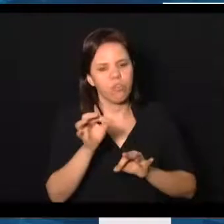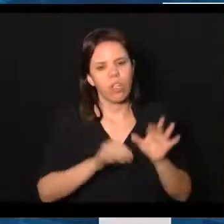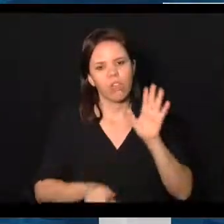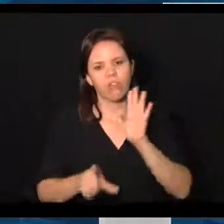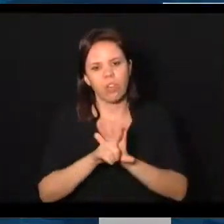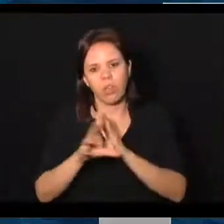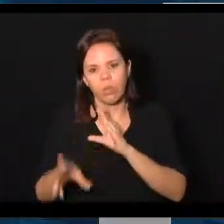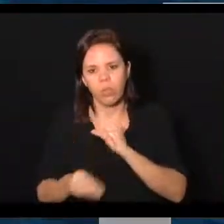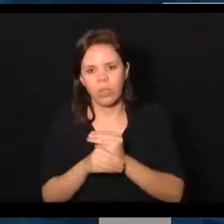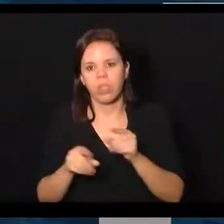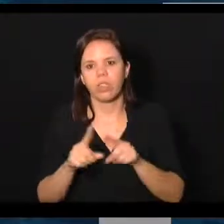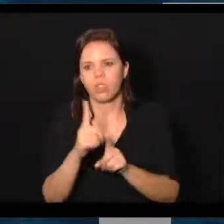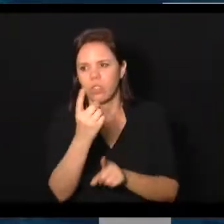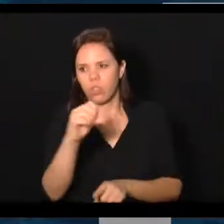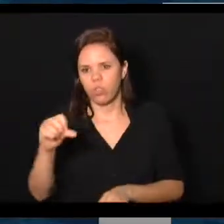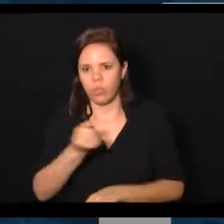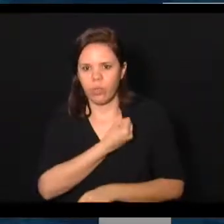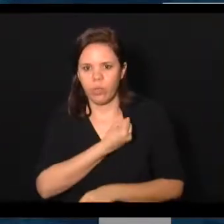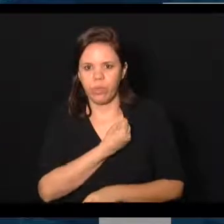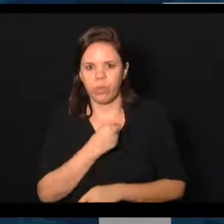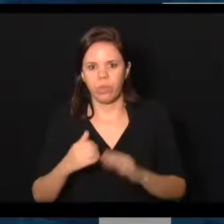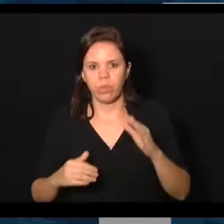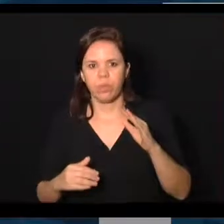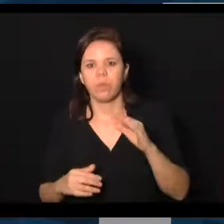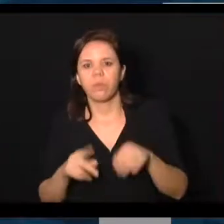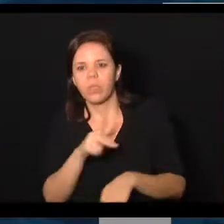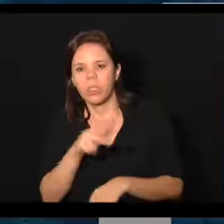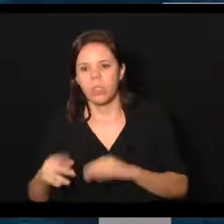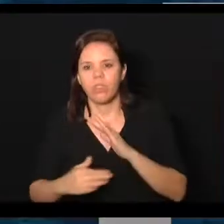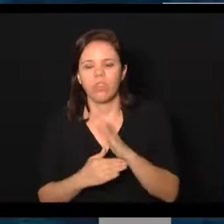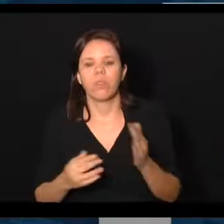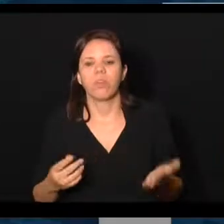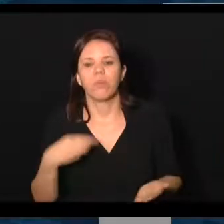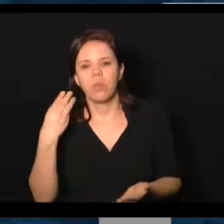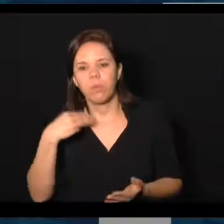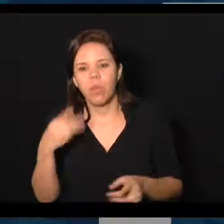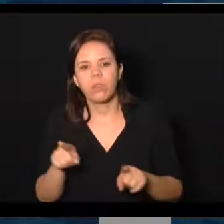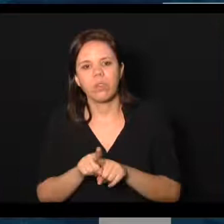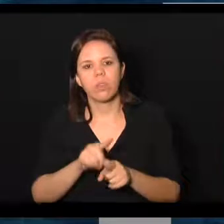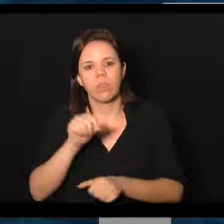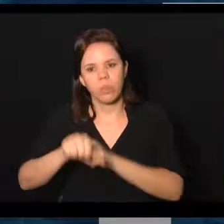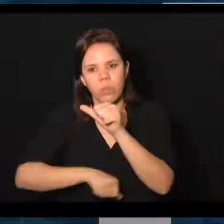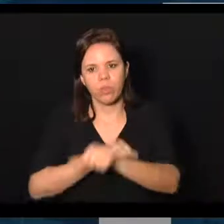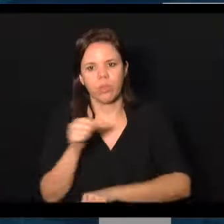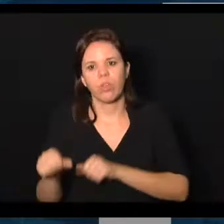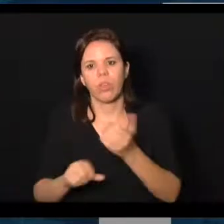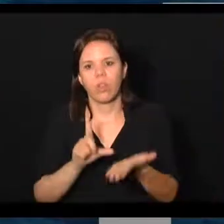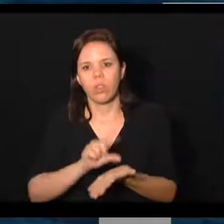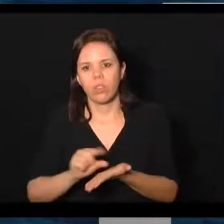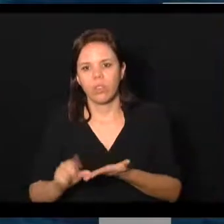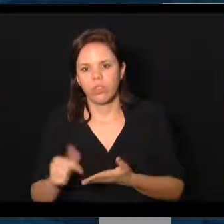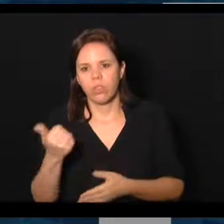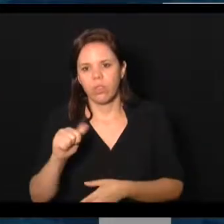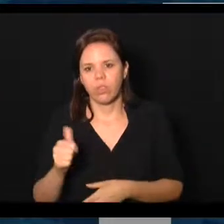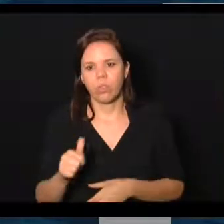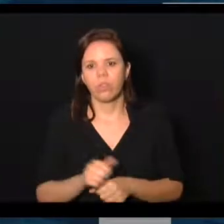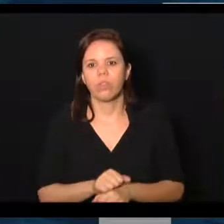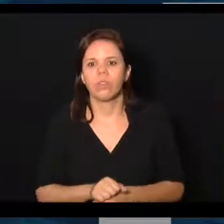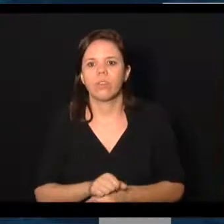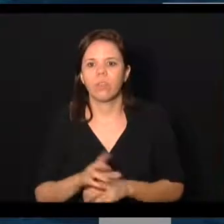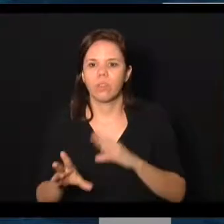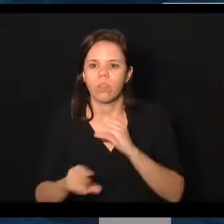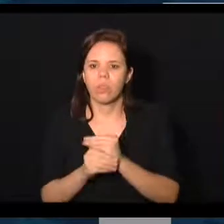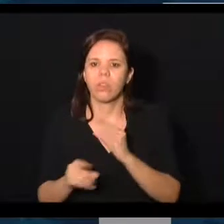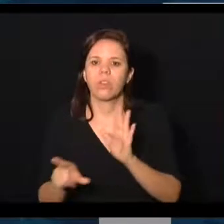número 19, de autoria do presidente da Câmara, Marcos Bernardelli, revoga o artigo 11 da Lei Complementar 28, de